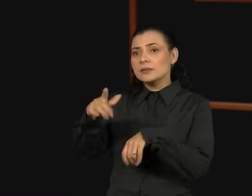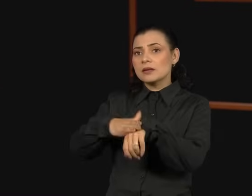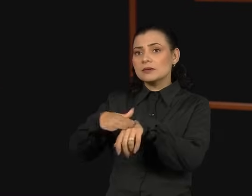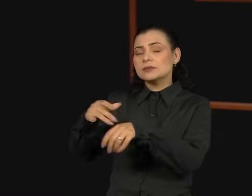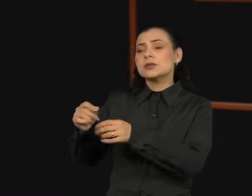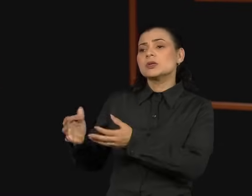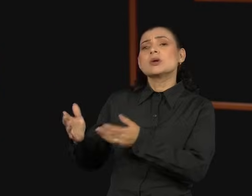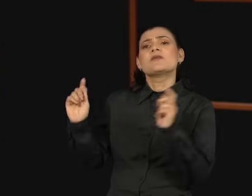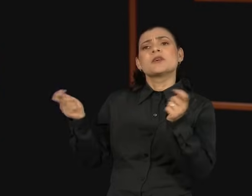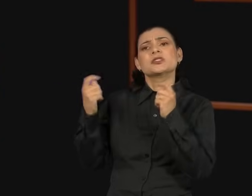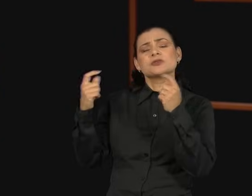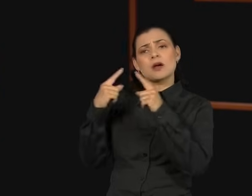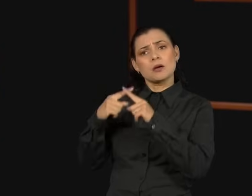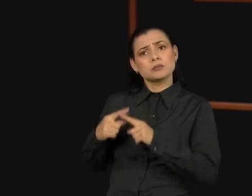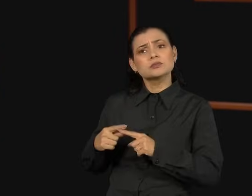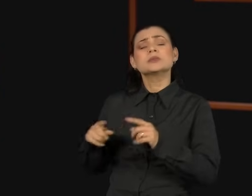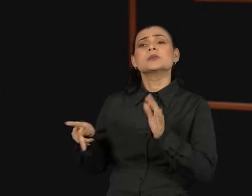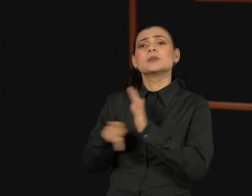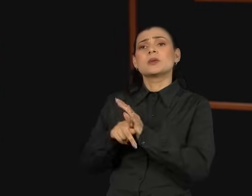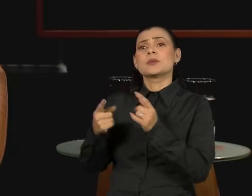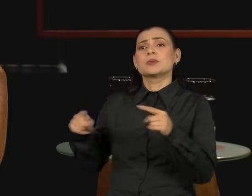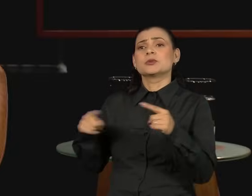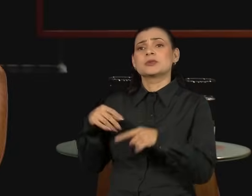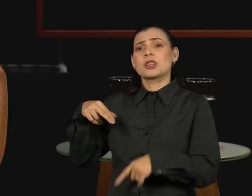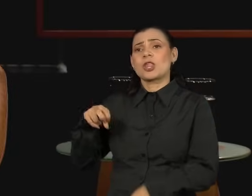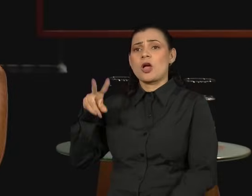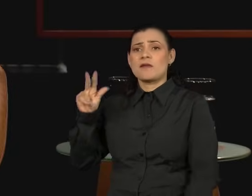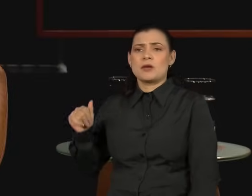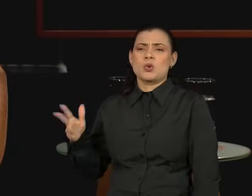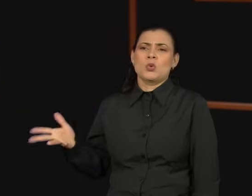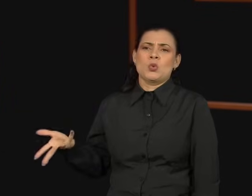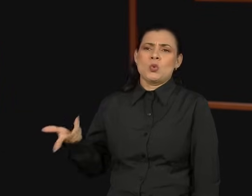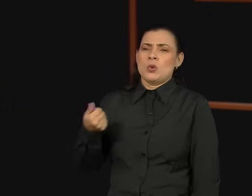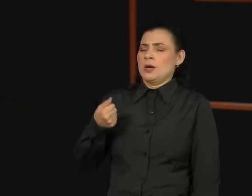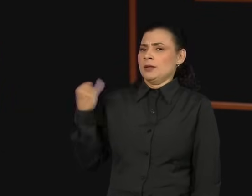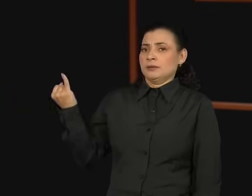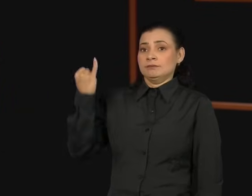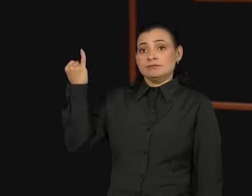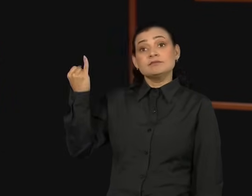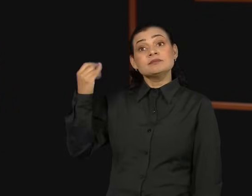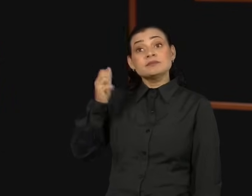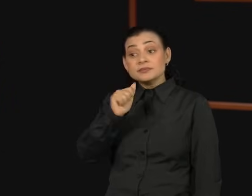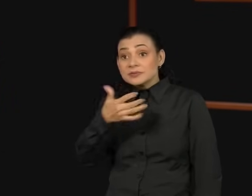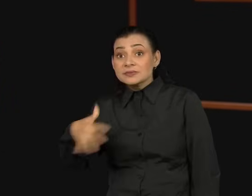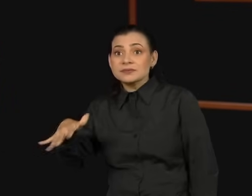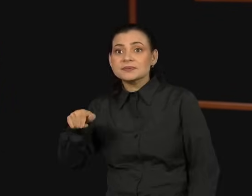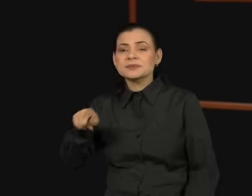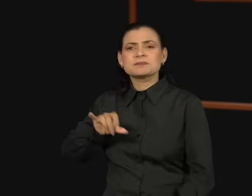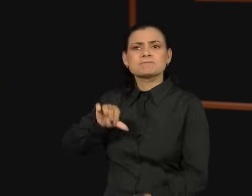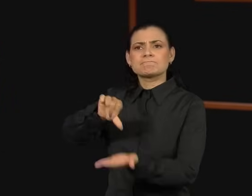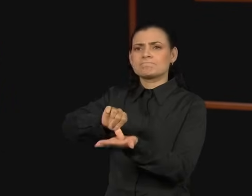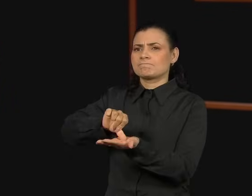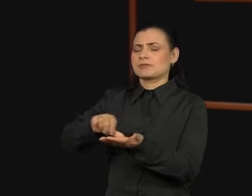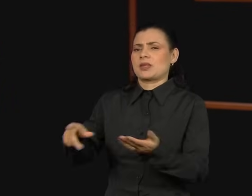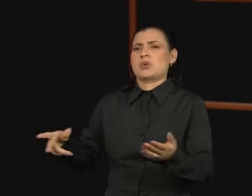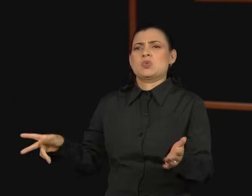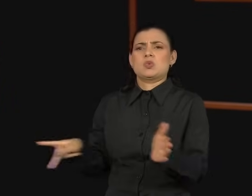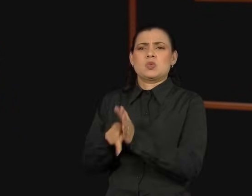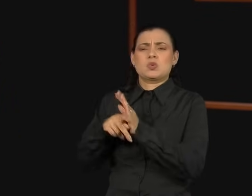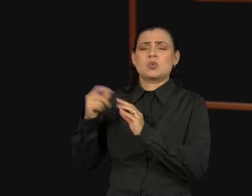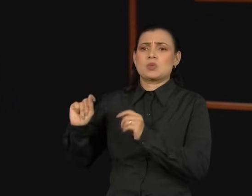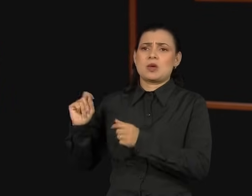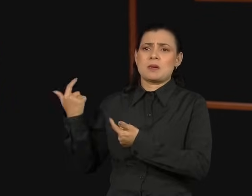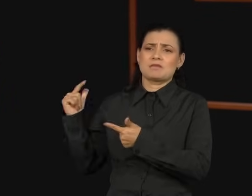e o Festival de Música Nova era muito importante. O Santos era, assim, um centro da música de vanguarda na